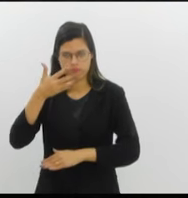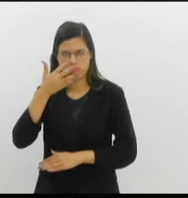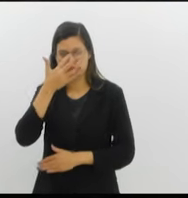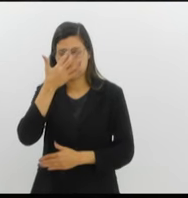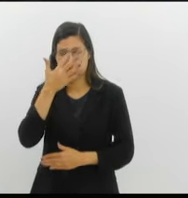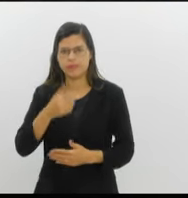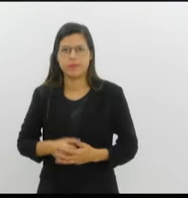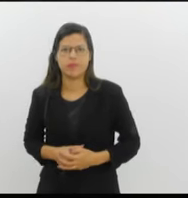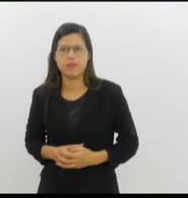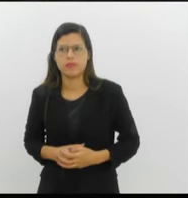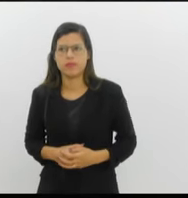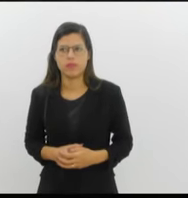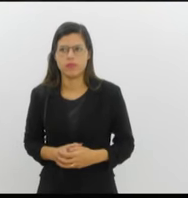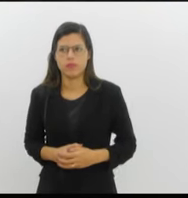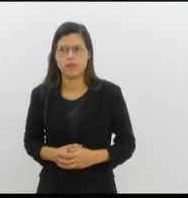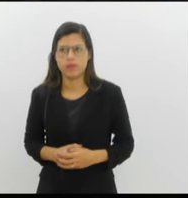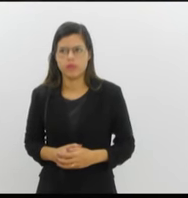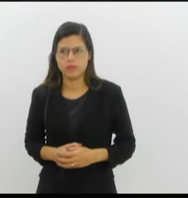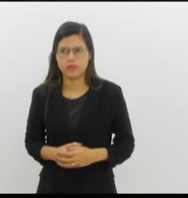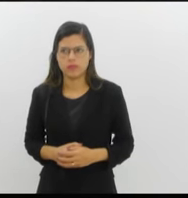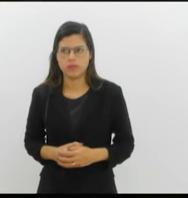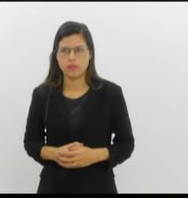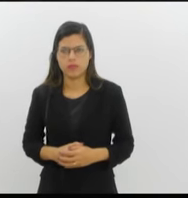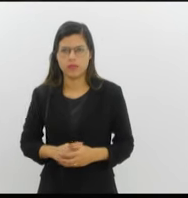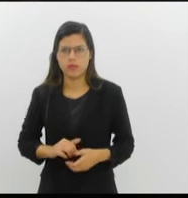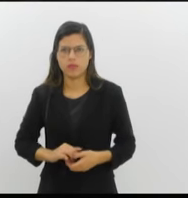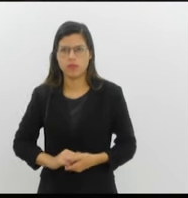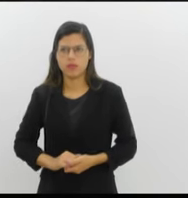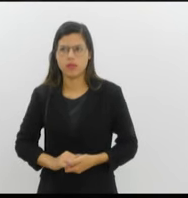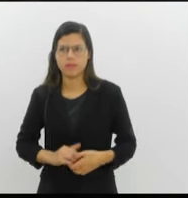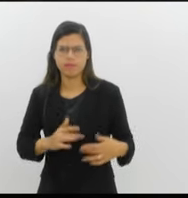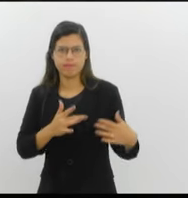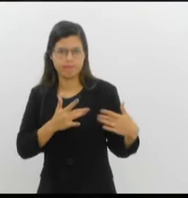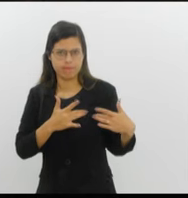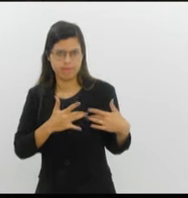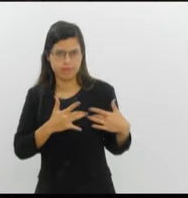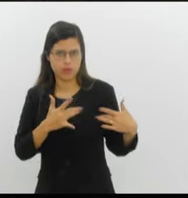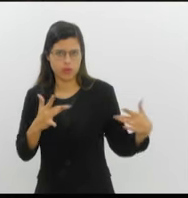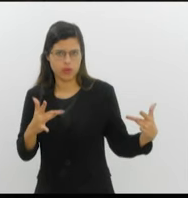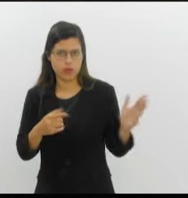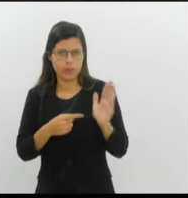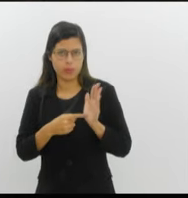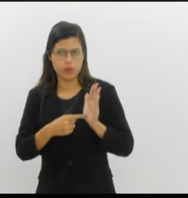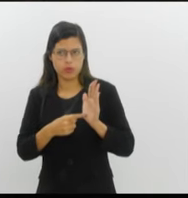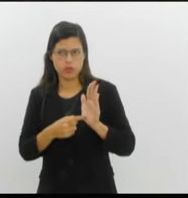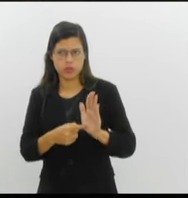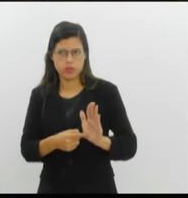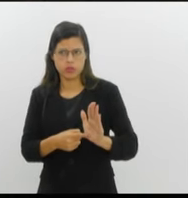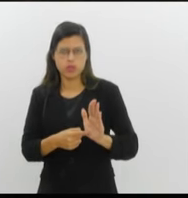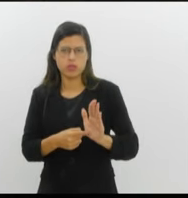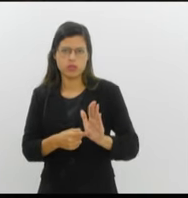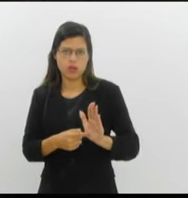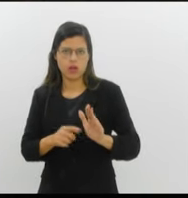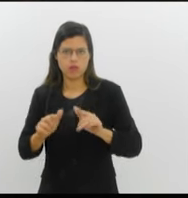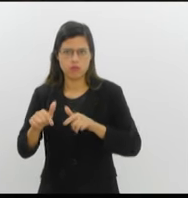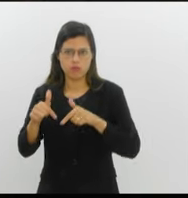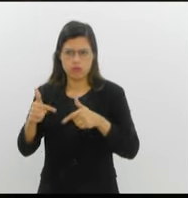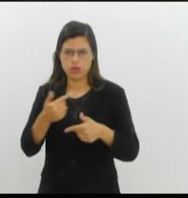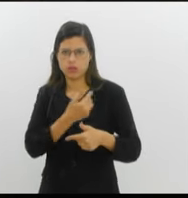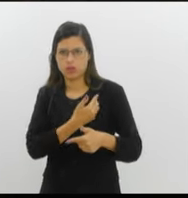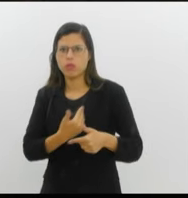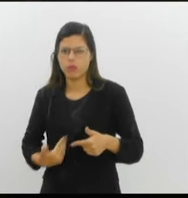para me ficar efetivamente solidário a uma medida que o governo irá tomar até o final do